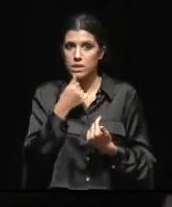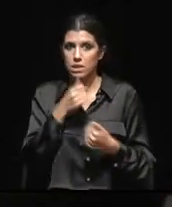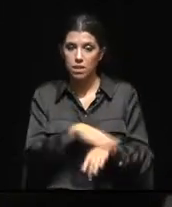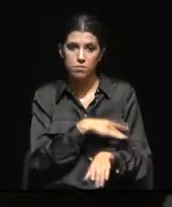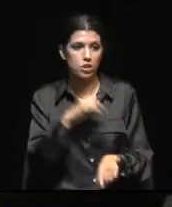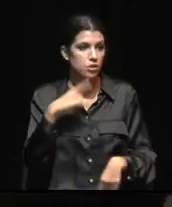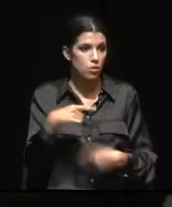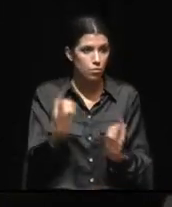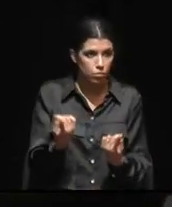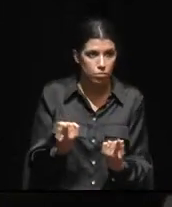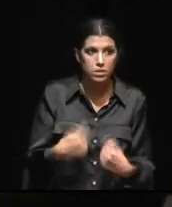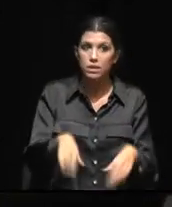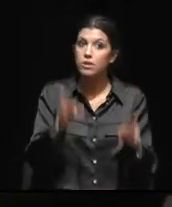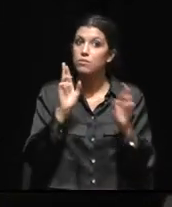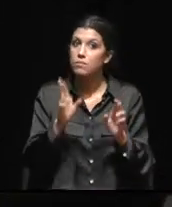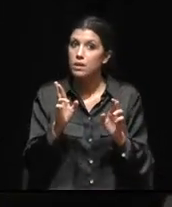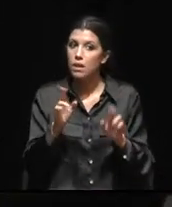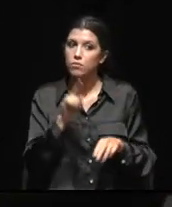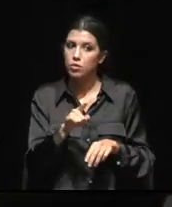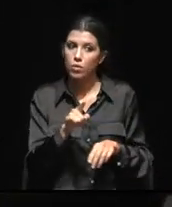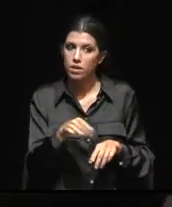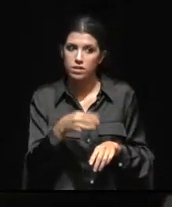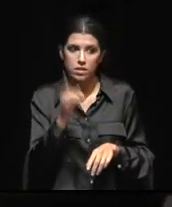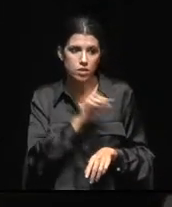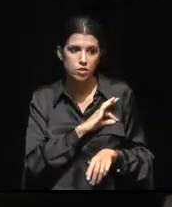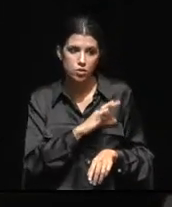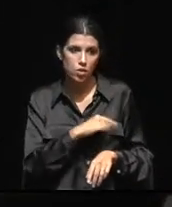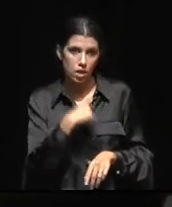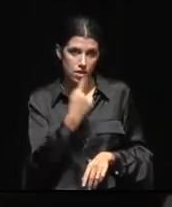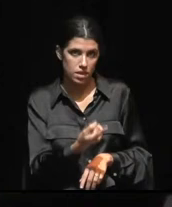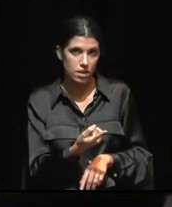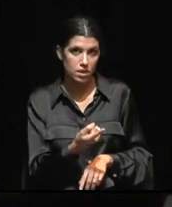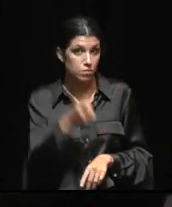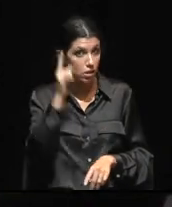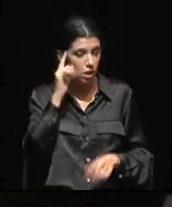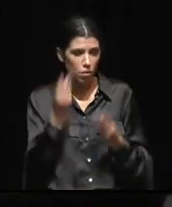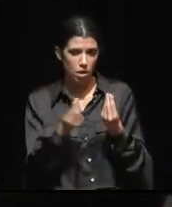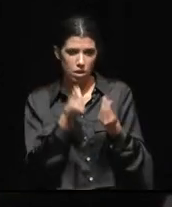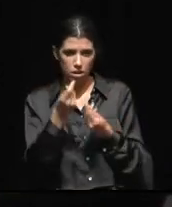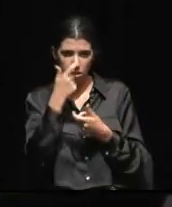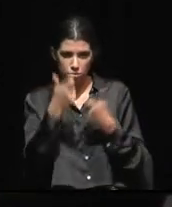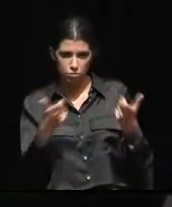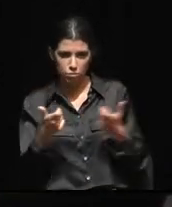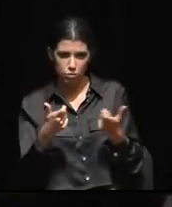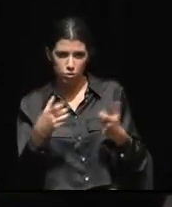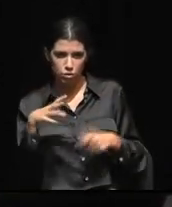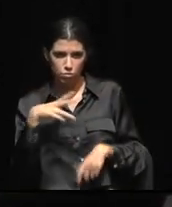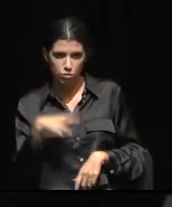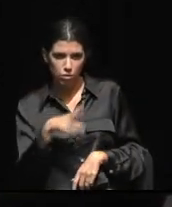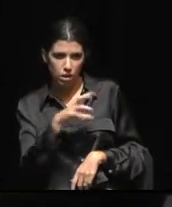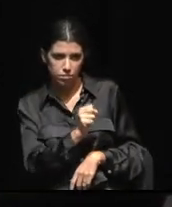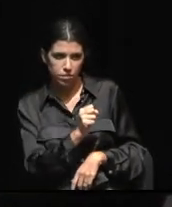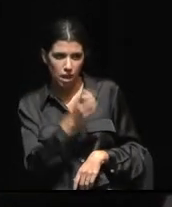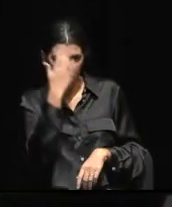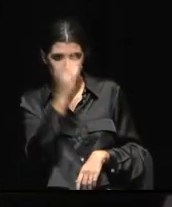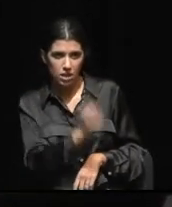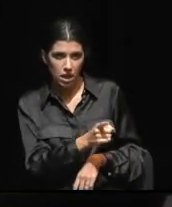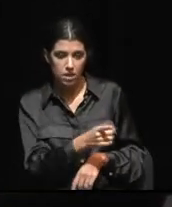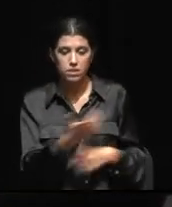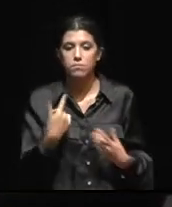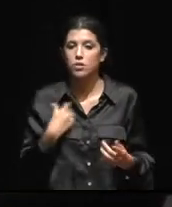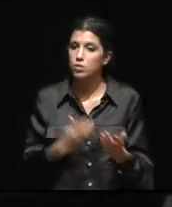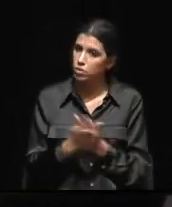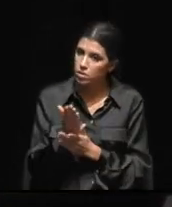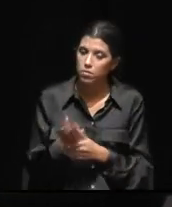pública e esperemos que não seja isso que a senhor deputada quis dizer porque essa é a perceção que os portugueses têm bom mas insistirmos na